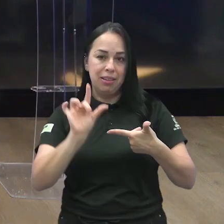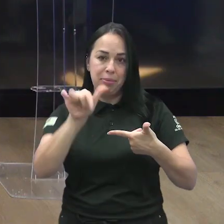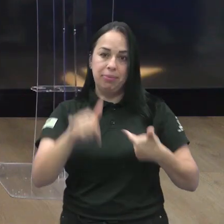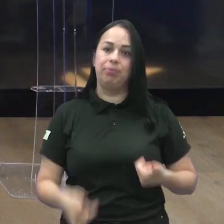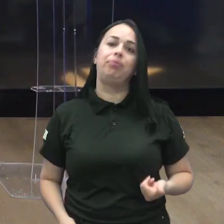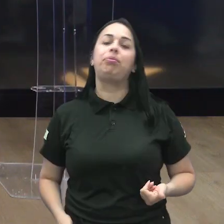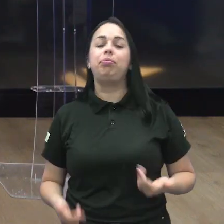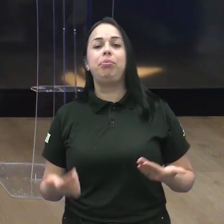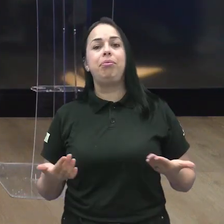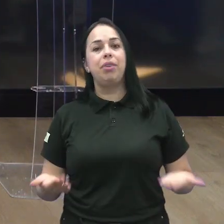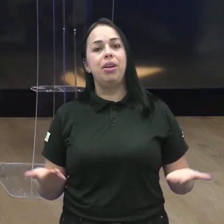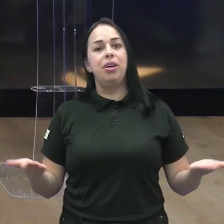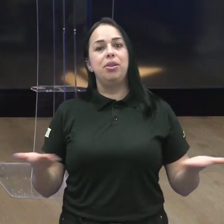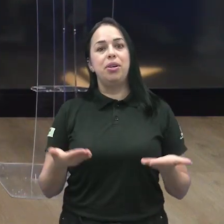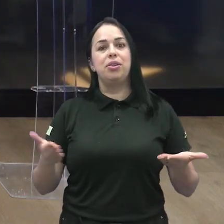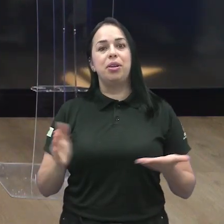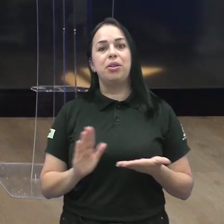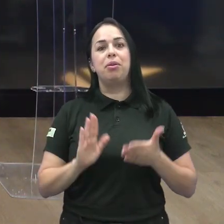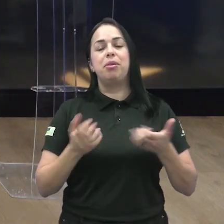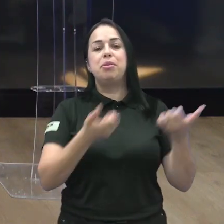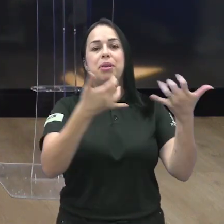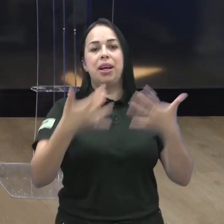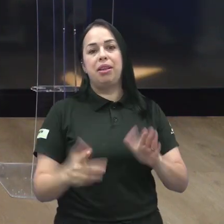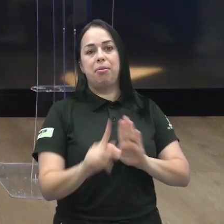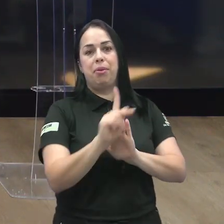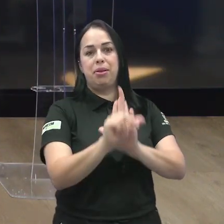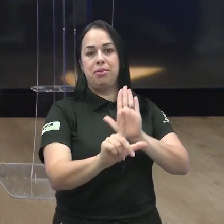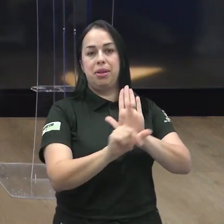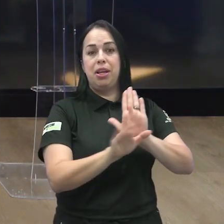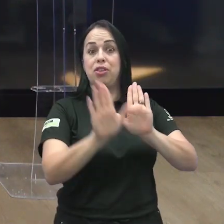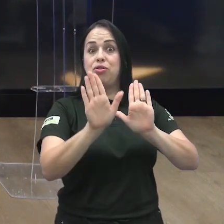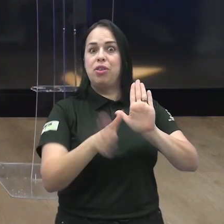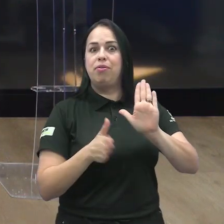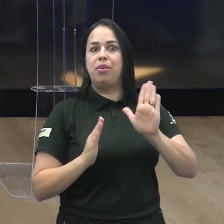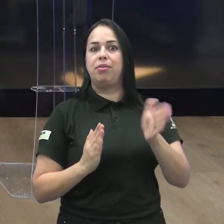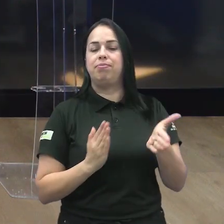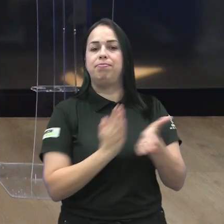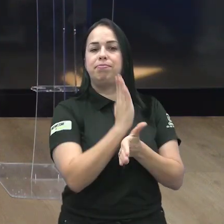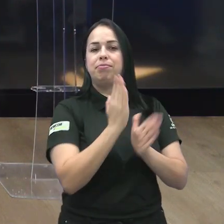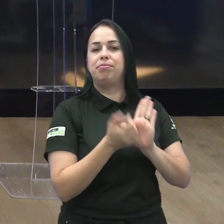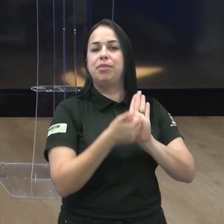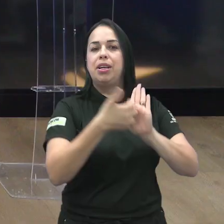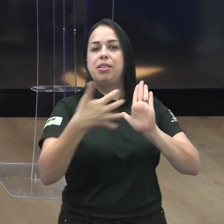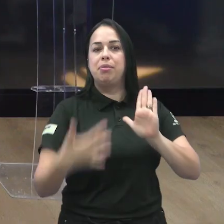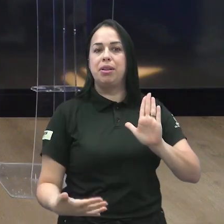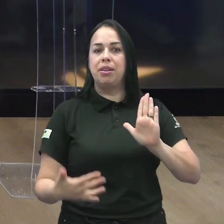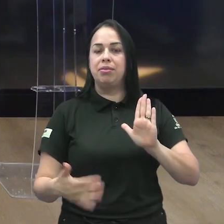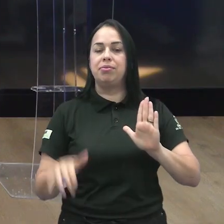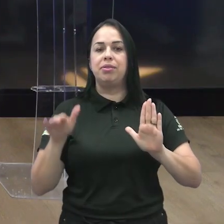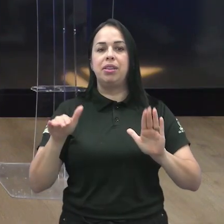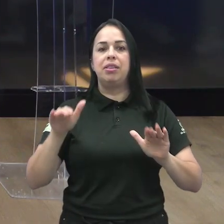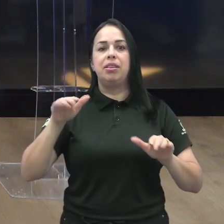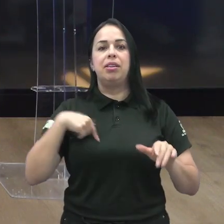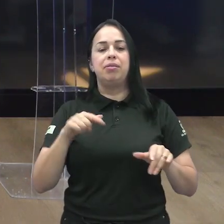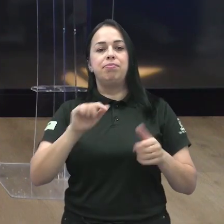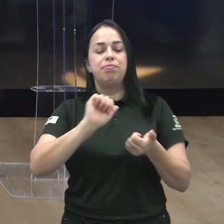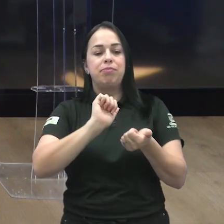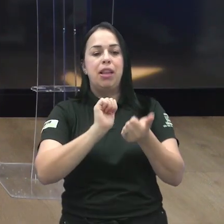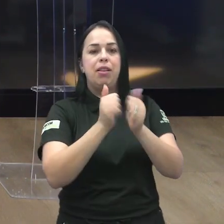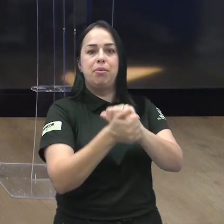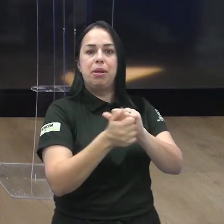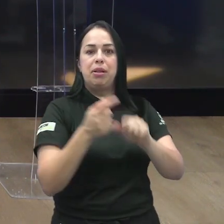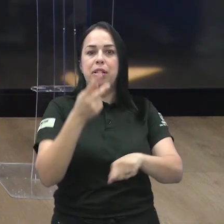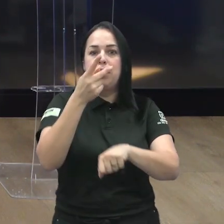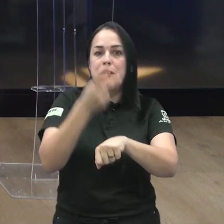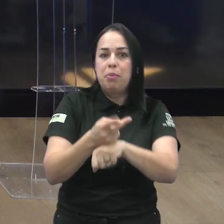já. Abrimos o jornal com um projeto de lei aprovado aqui na Câmara Municipal que busca combater a desigualdade de